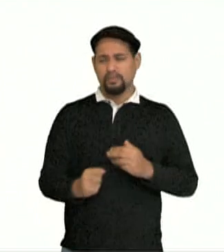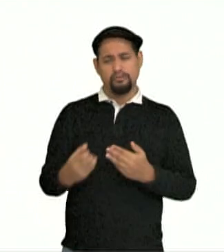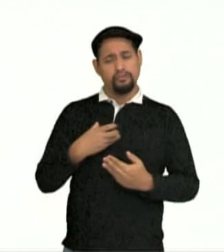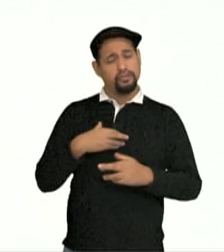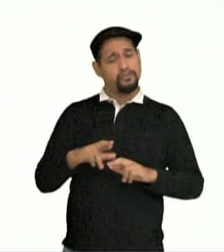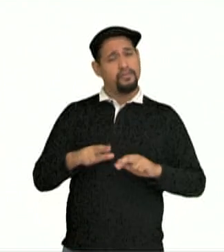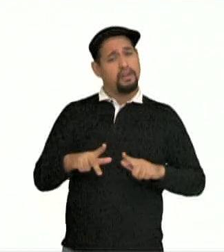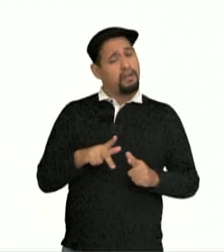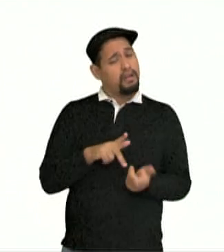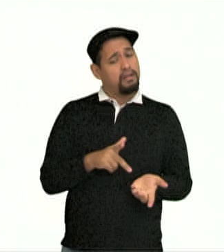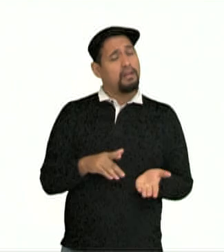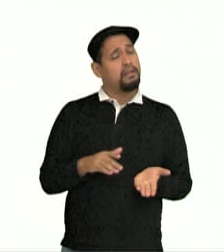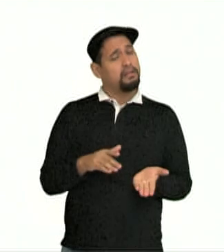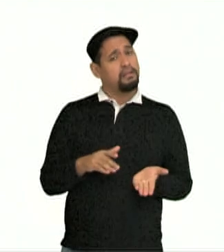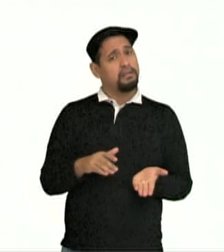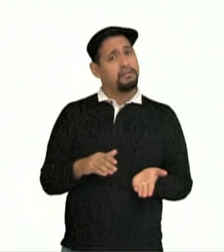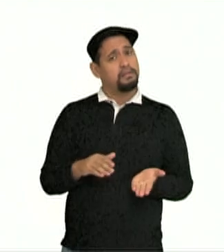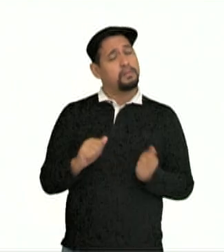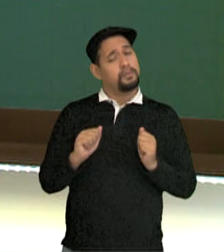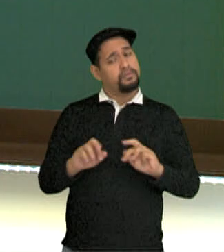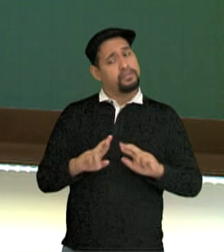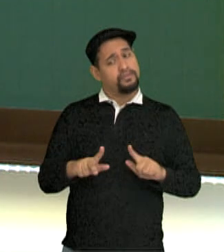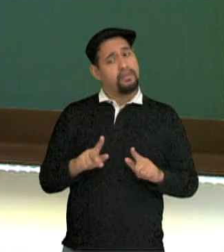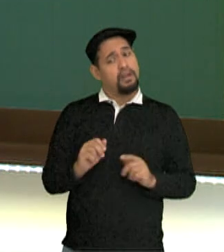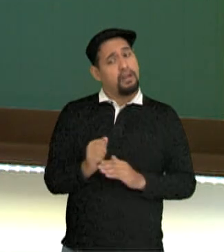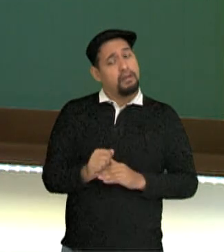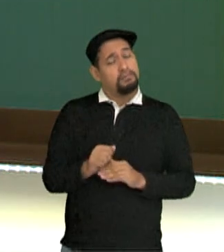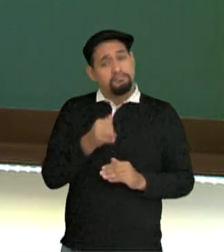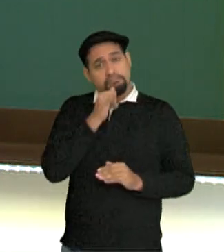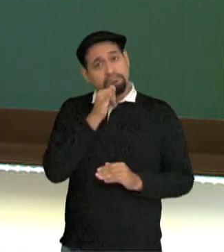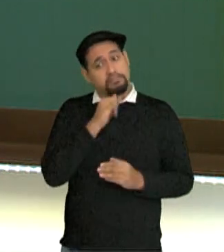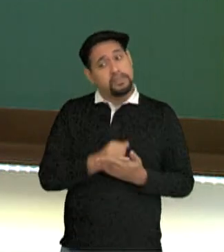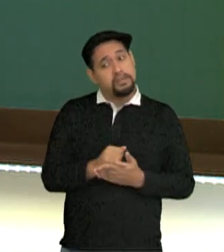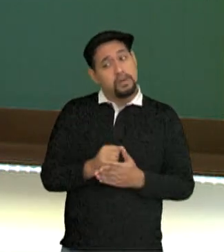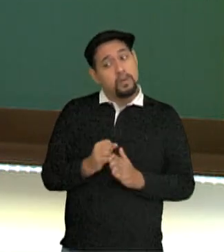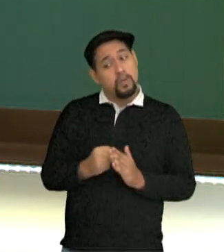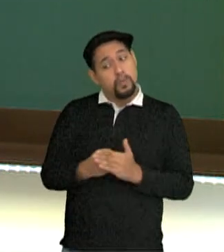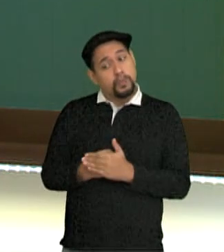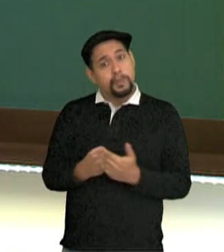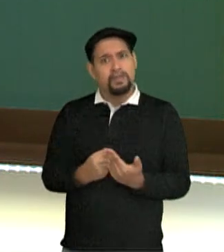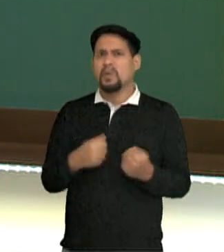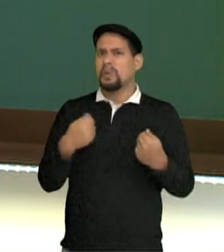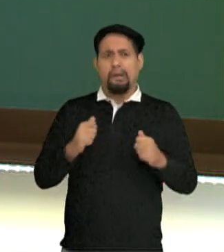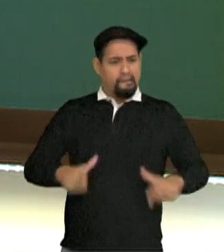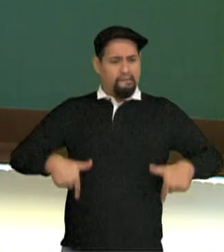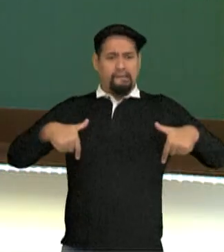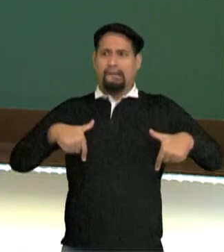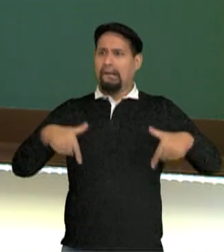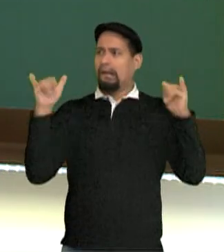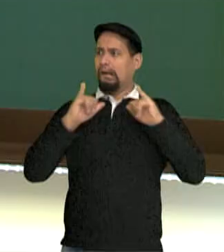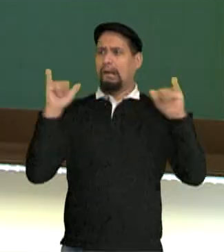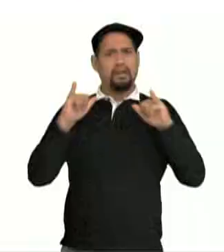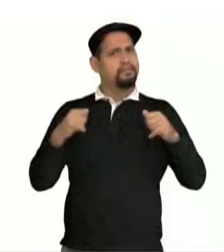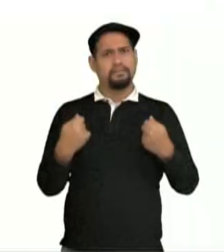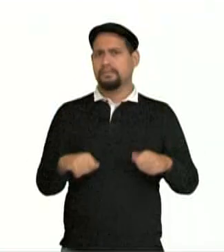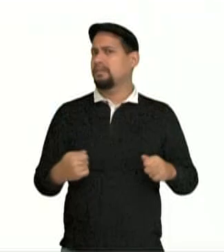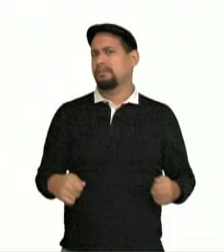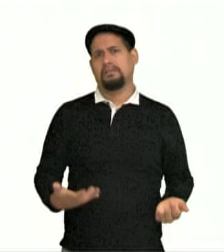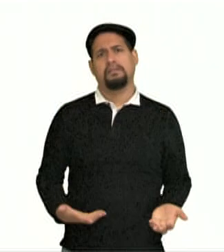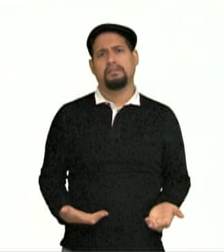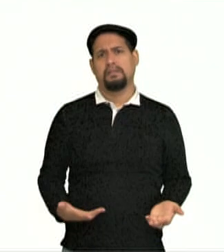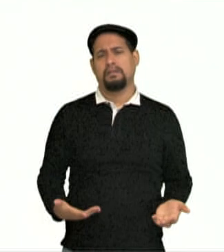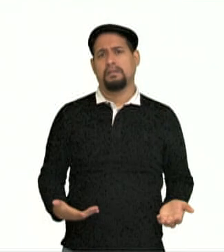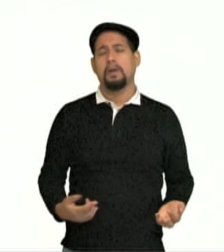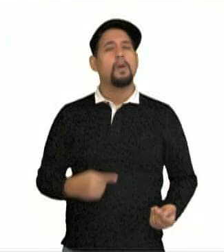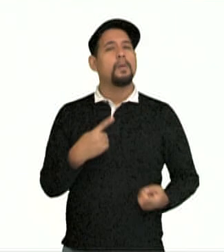forma mais discreta. Quer dizer, sem o cartaz, sem aquela confusão toda na frente da casa. Por que o